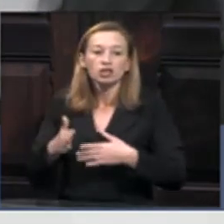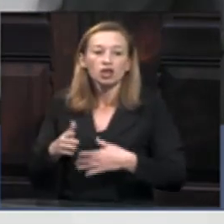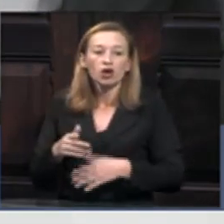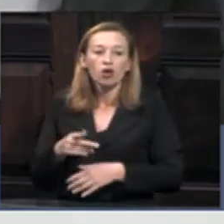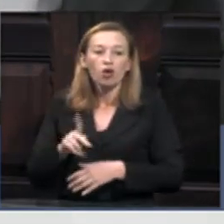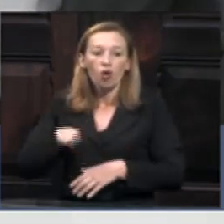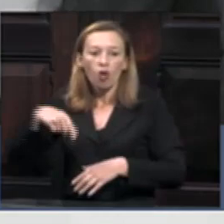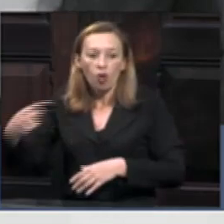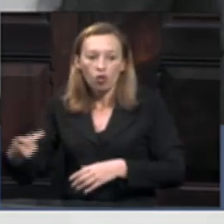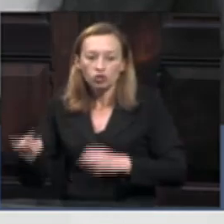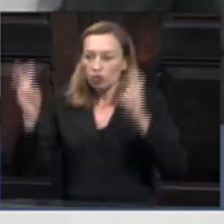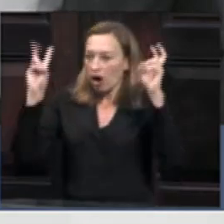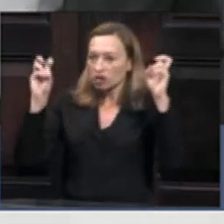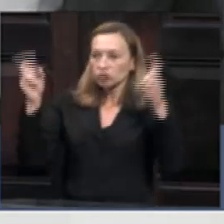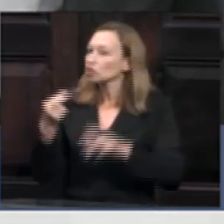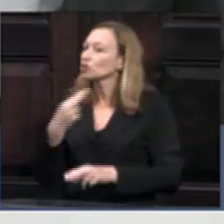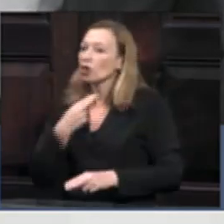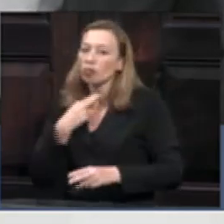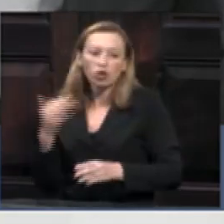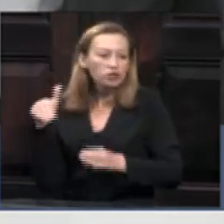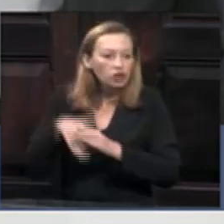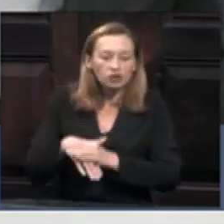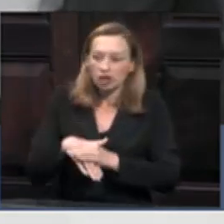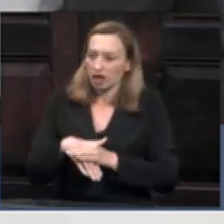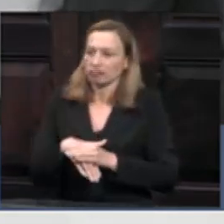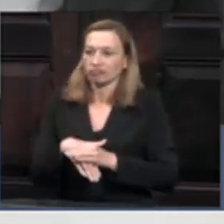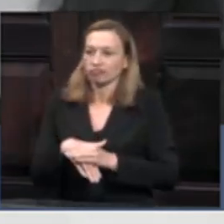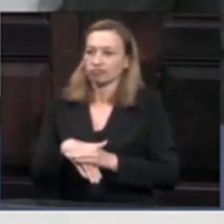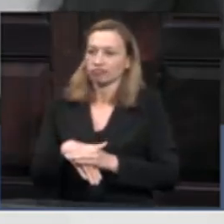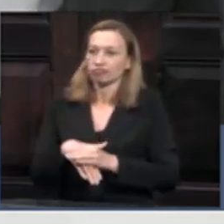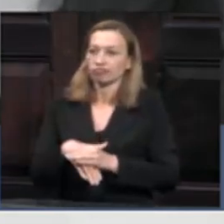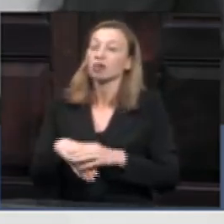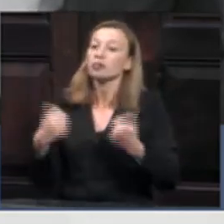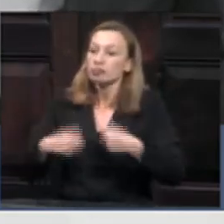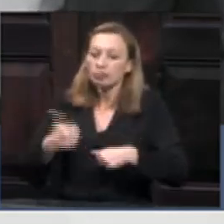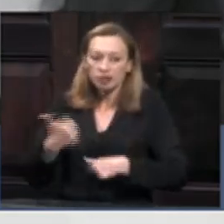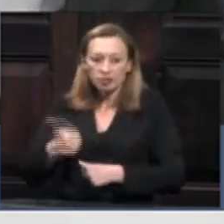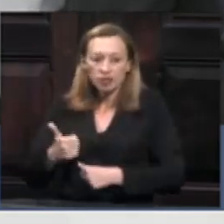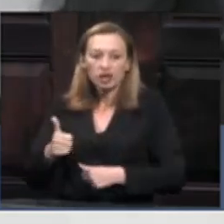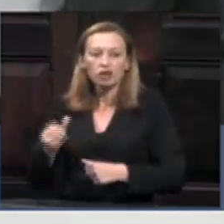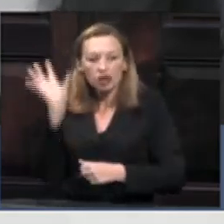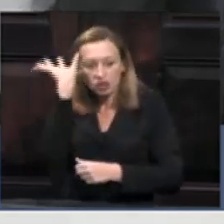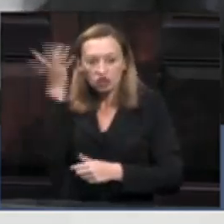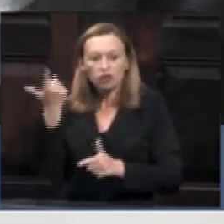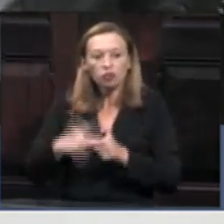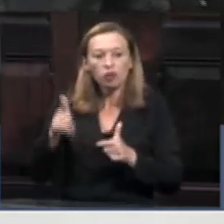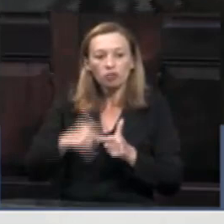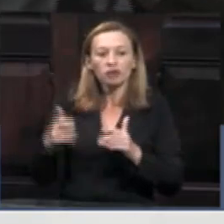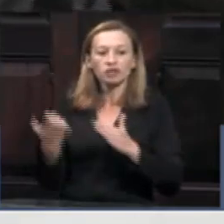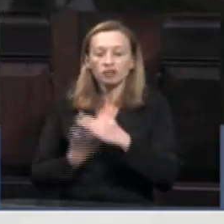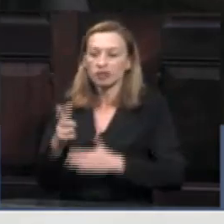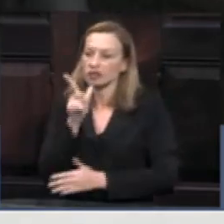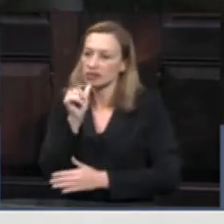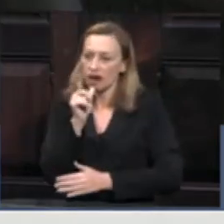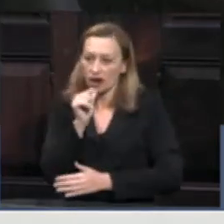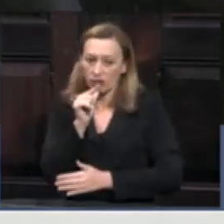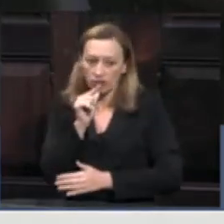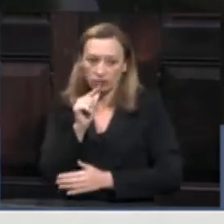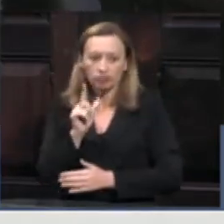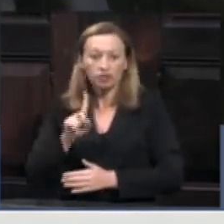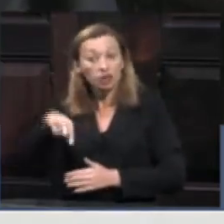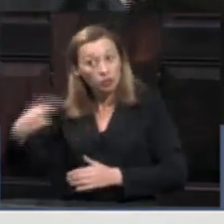extraordinária, poderá ser votado enquanto a SEDAI ficar nessa ciranda. Está bloqueada a pauta até o final do ano, se a SEDAI não